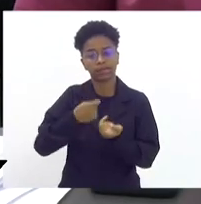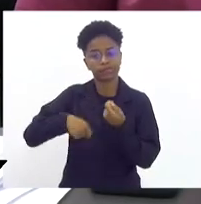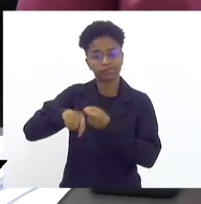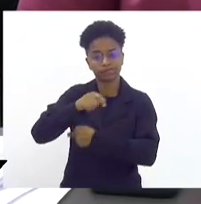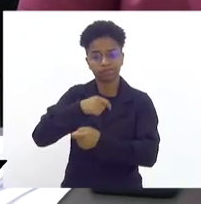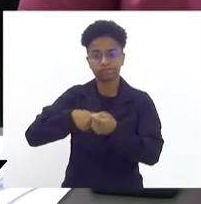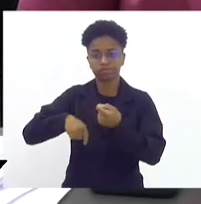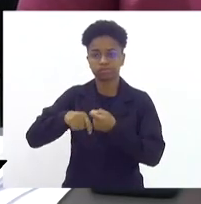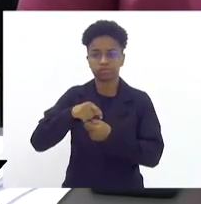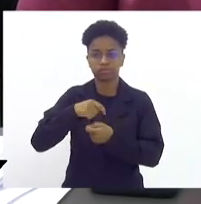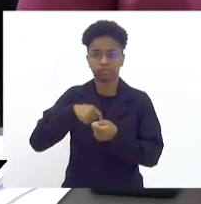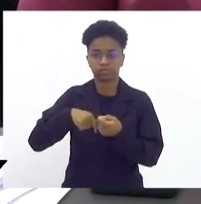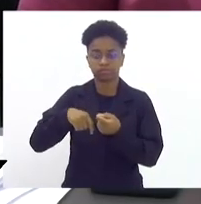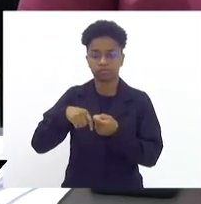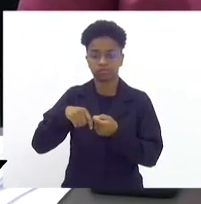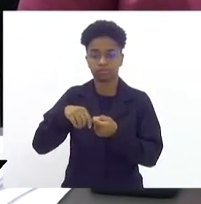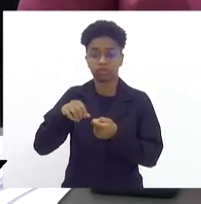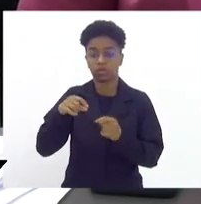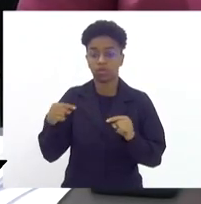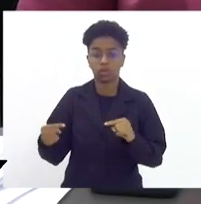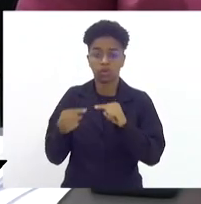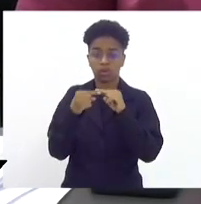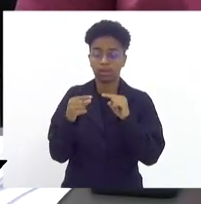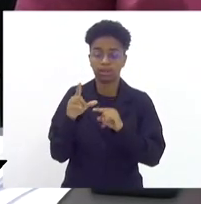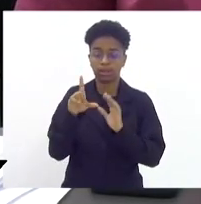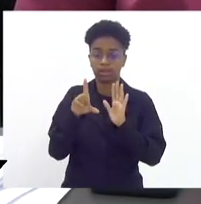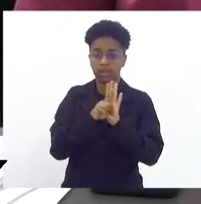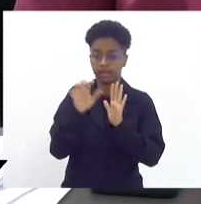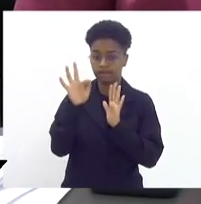administrativos, conforme Lei Federal